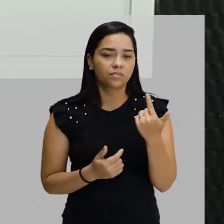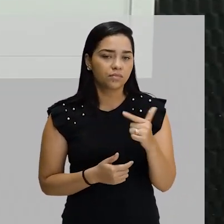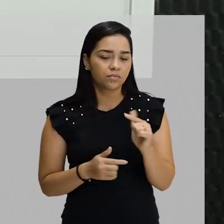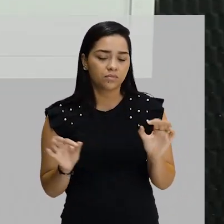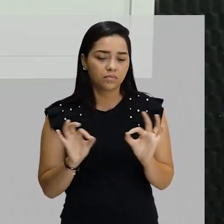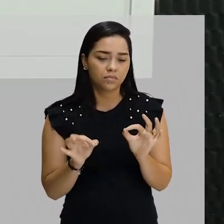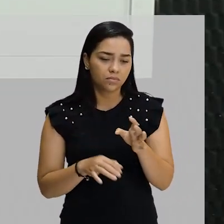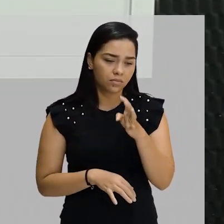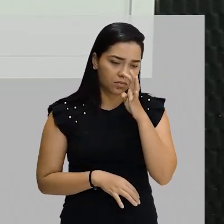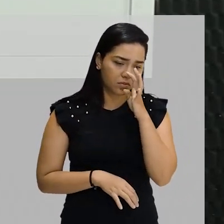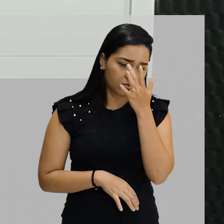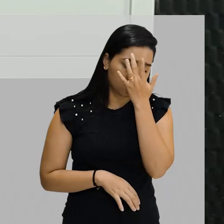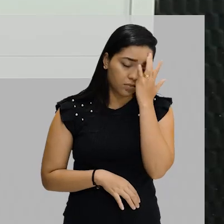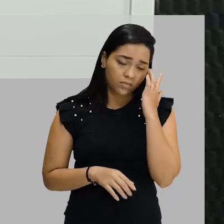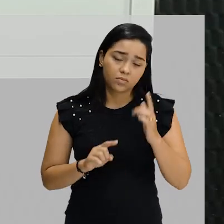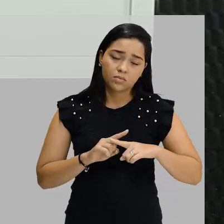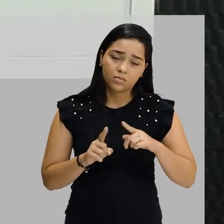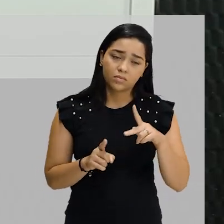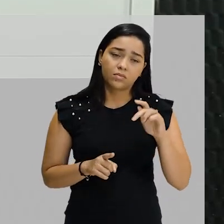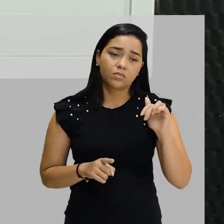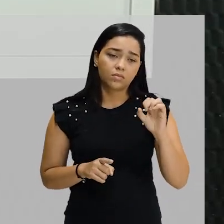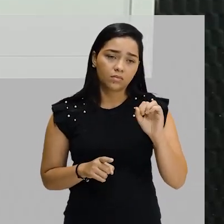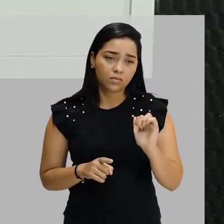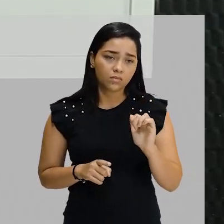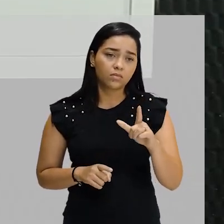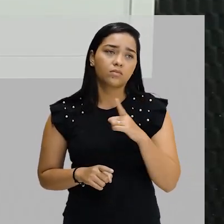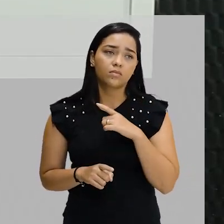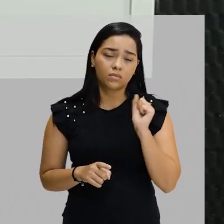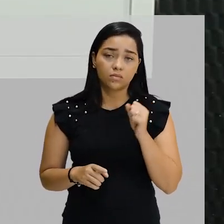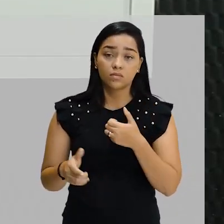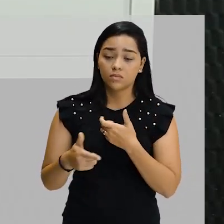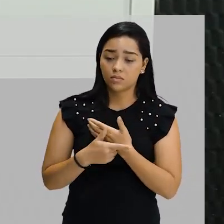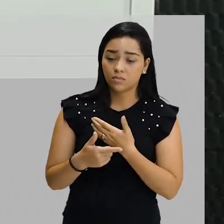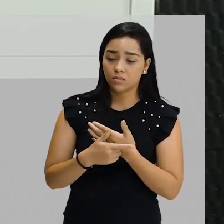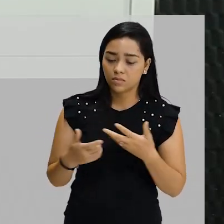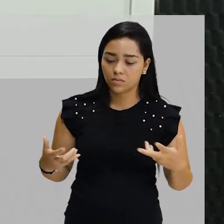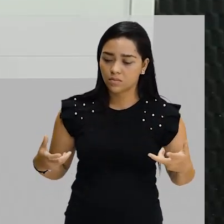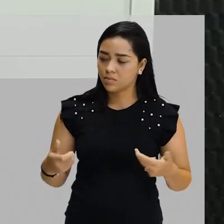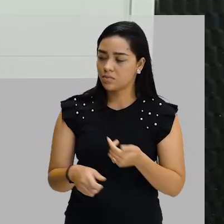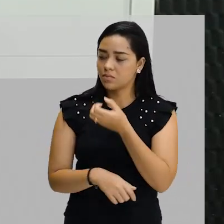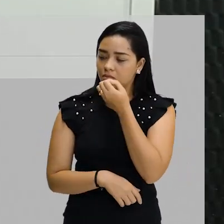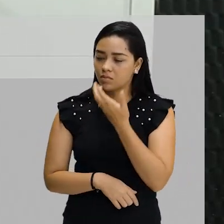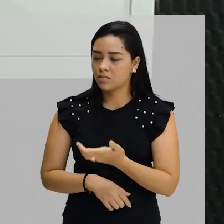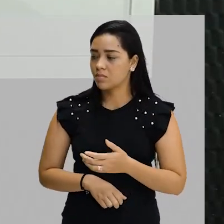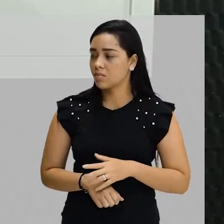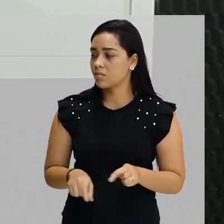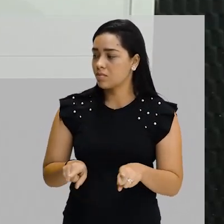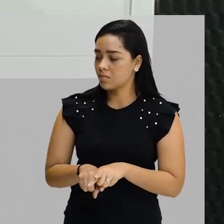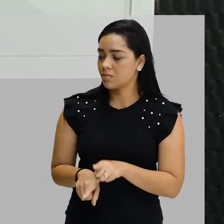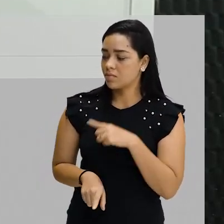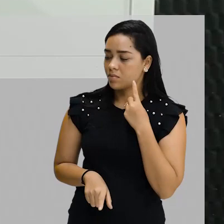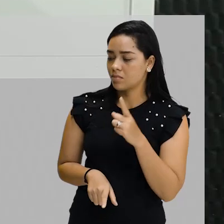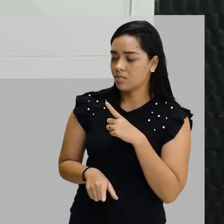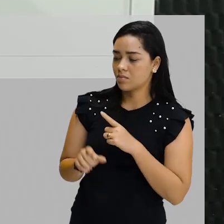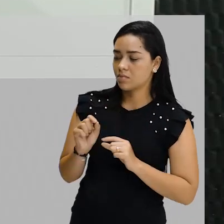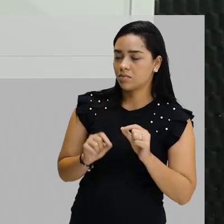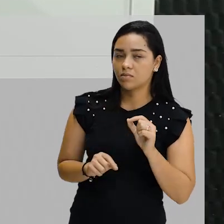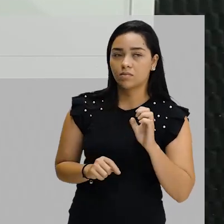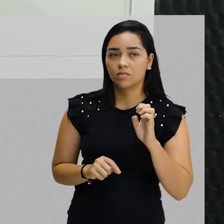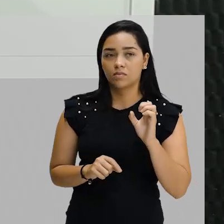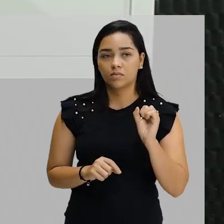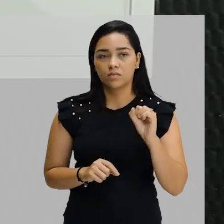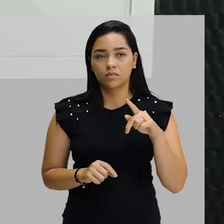a se admirar enquanto pessoa, mas Pascal talvez cumpra esse papel maravilhosamente bem. Tá? E nós temos também